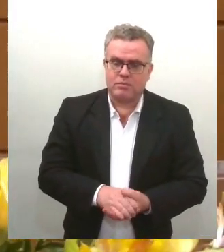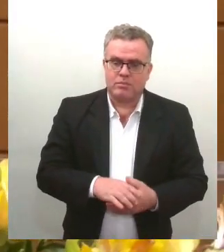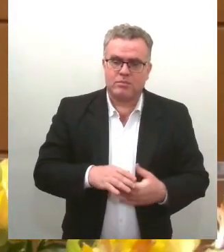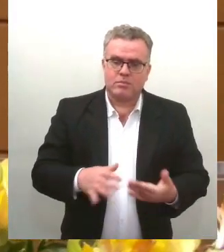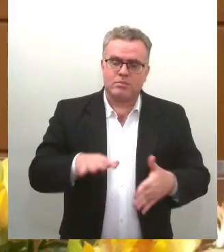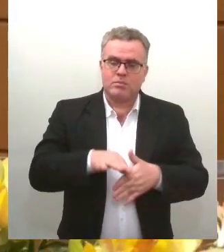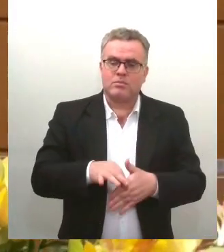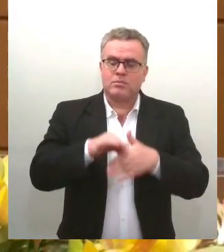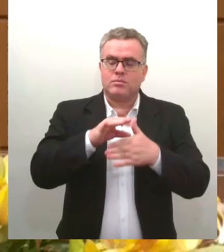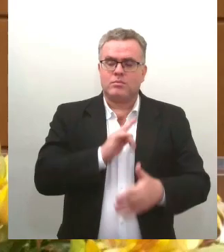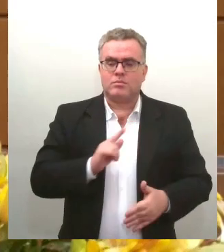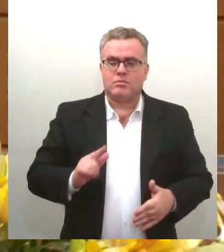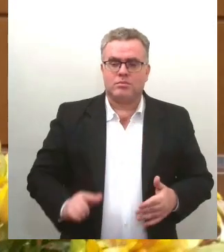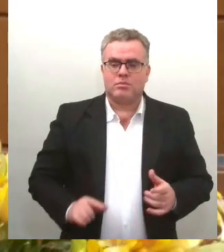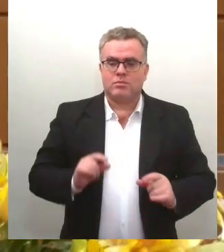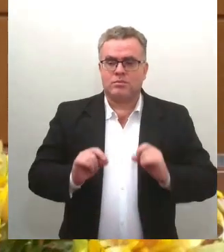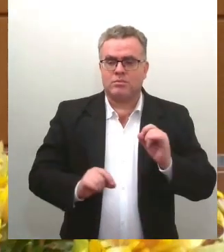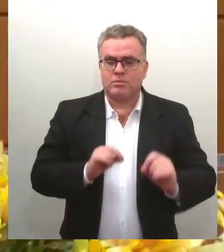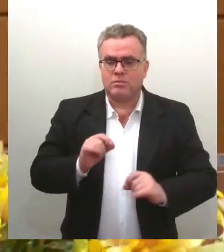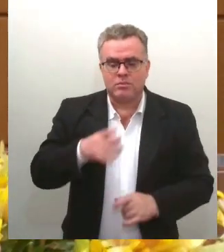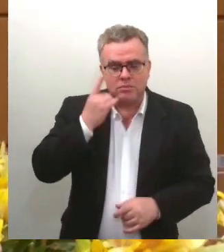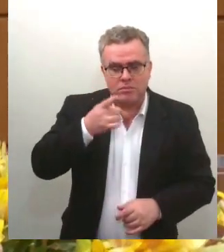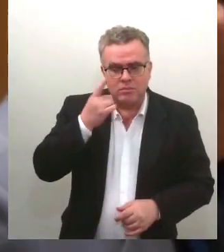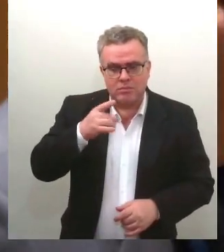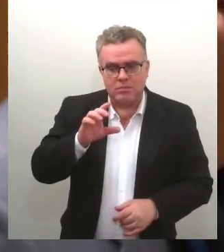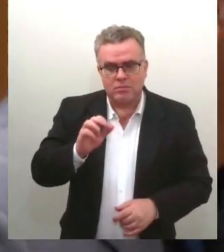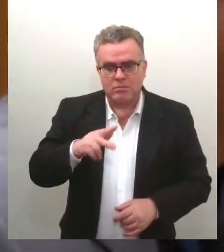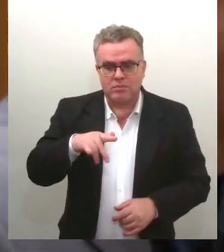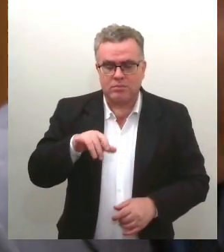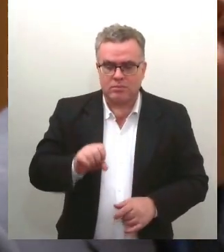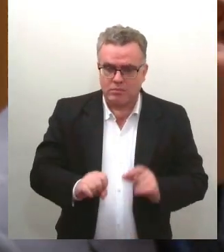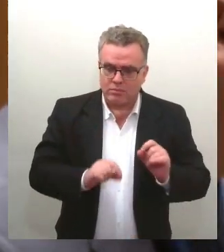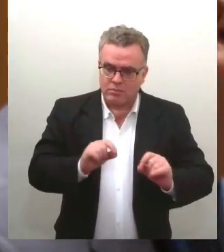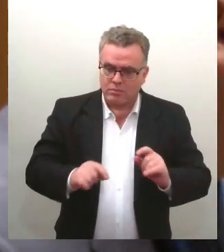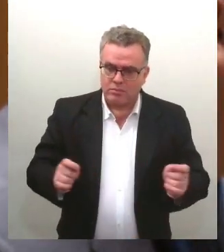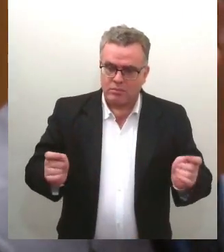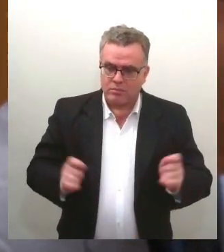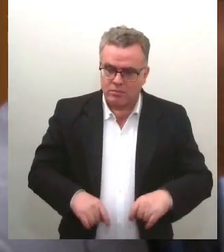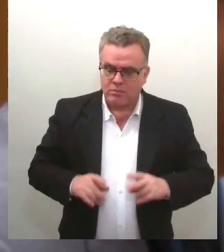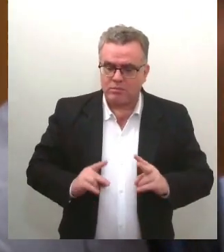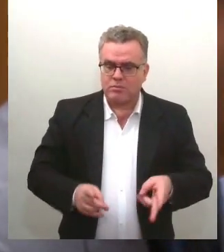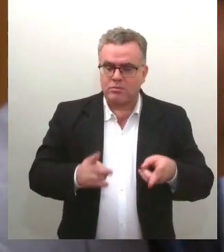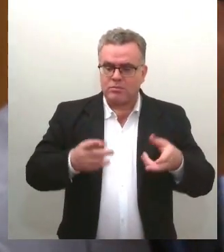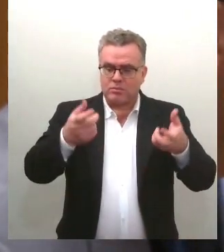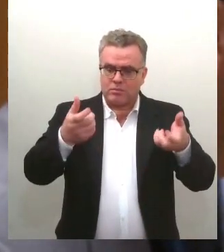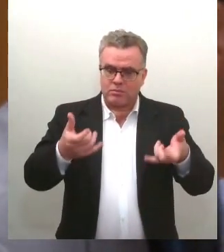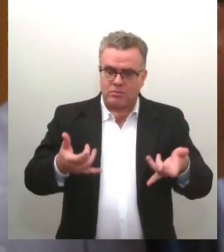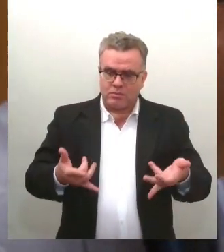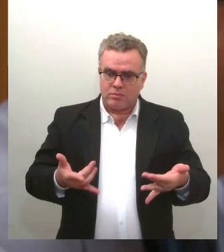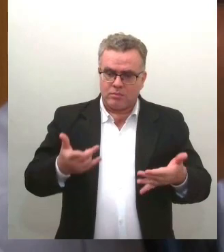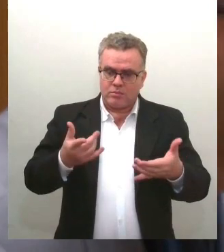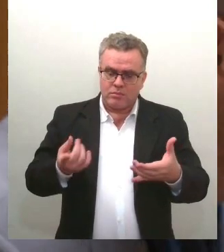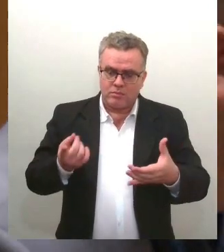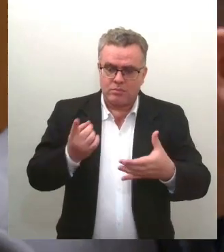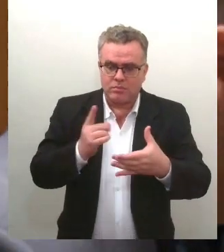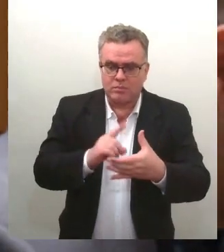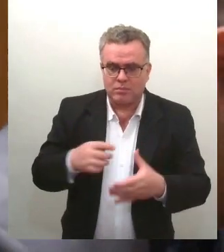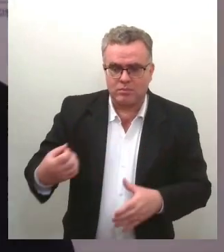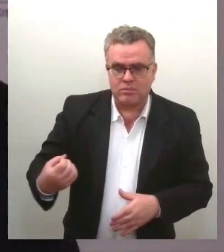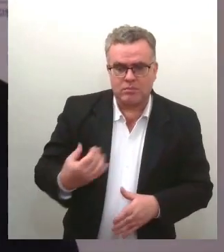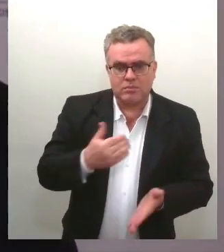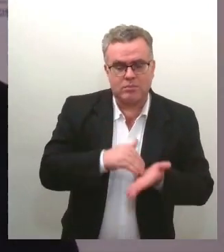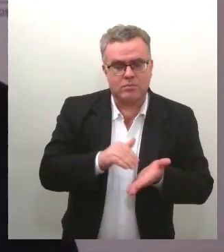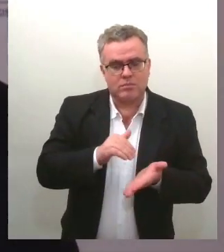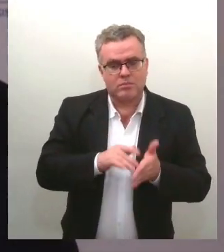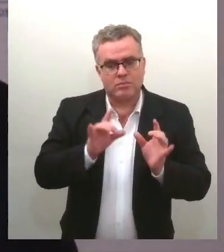Cavalcante, usou o pequeno expediente para falar da posse de Neto Batalha como novo secretário especial de articulação com os municípios.